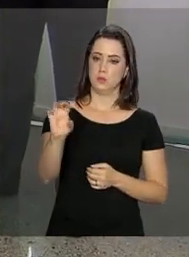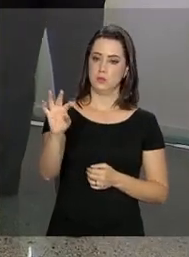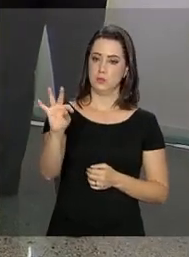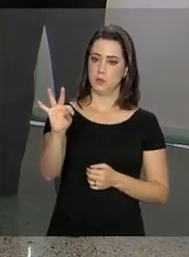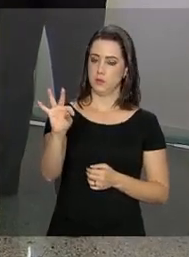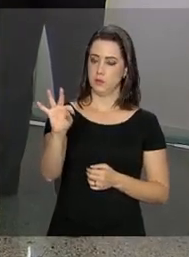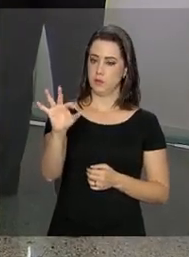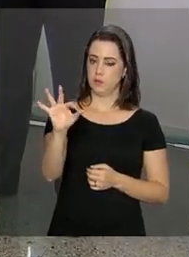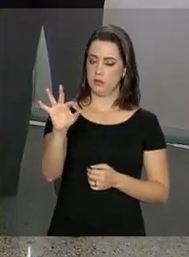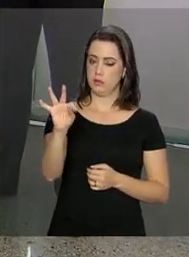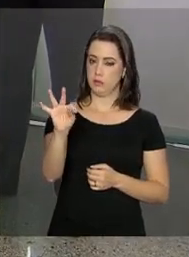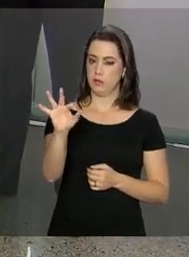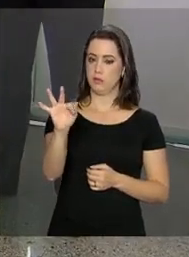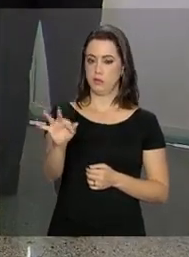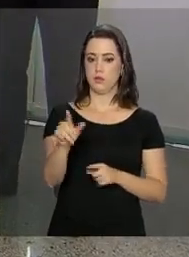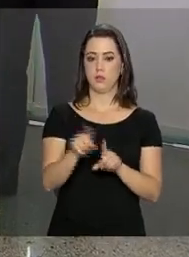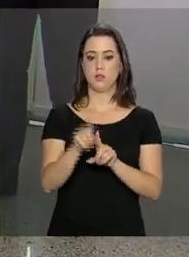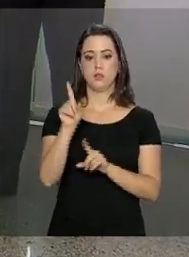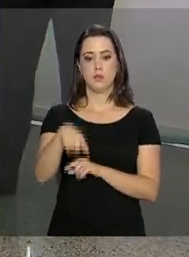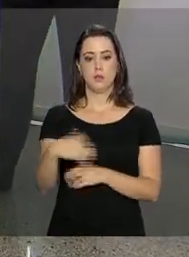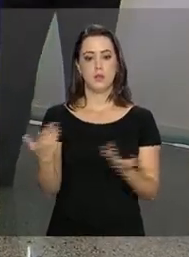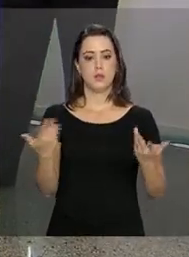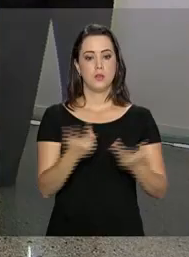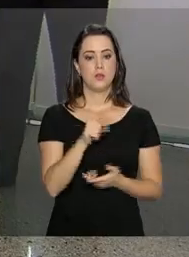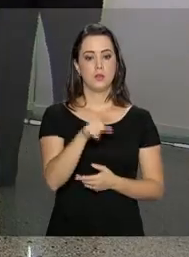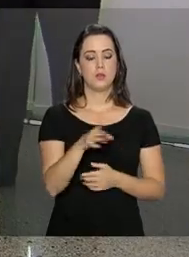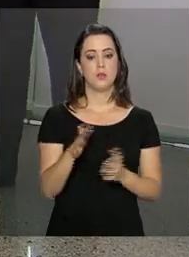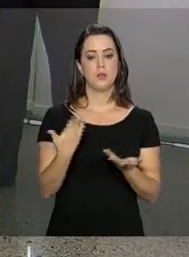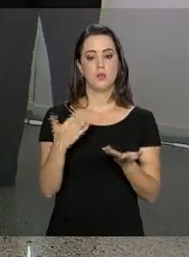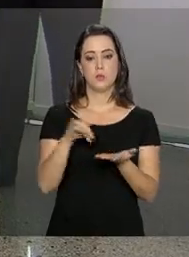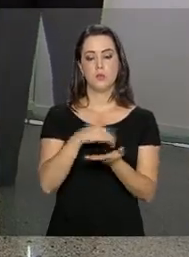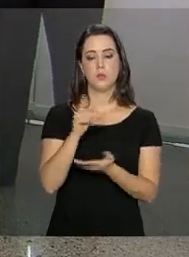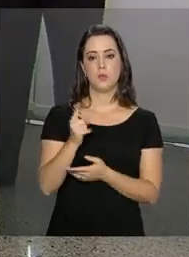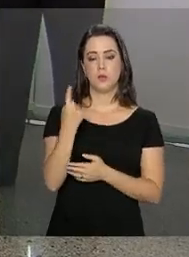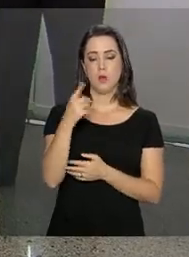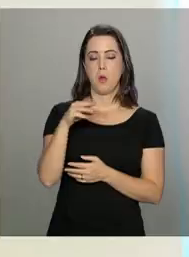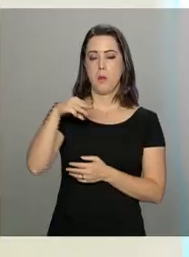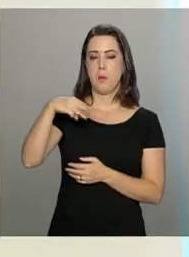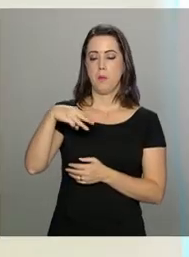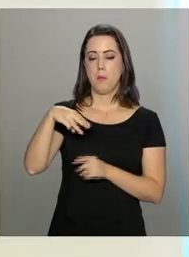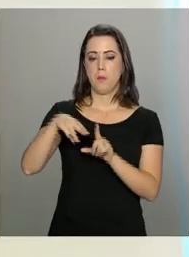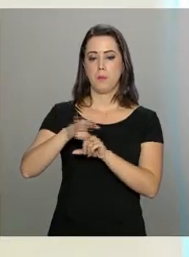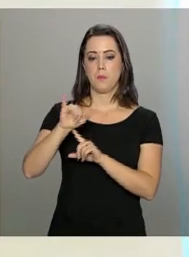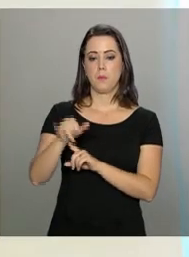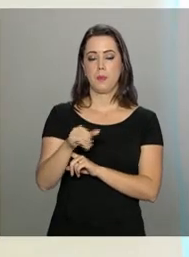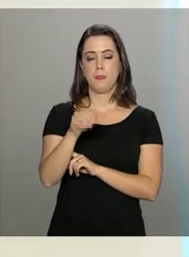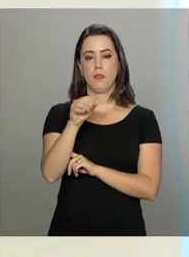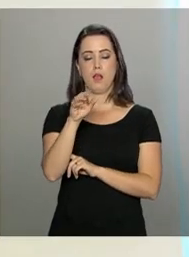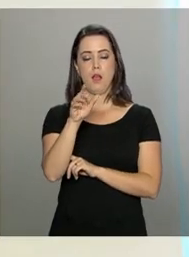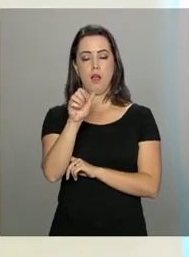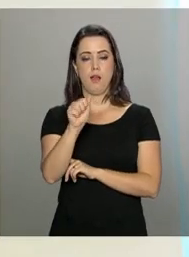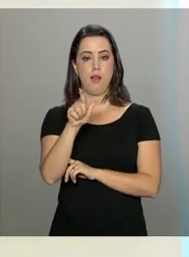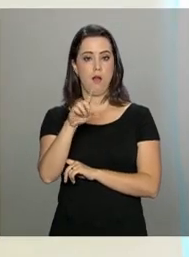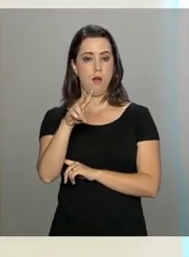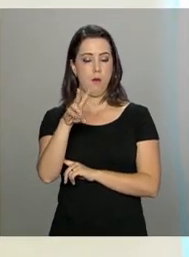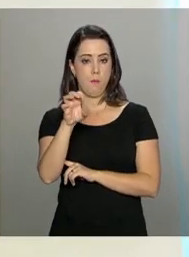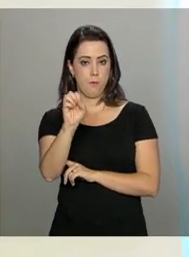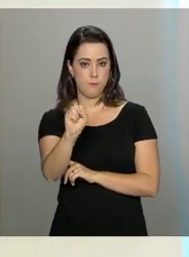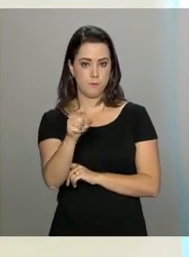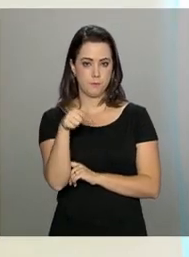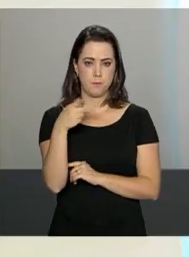alexandre de moraes e o atual secretário da pasta imagino alves barbosa filho durante o discurso